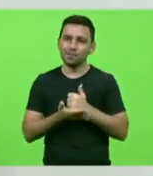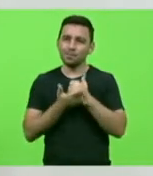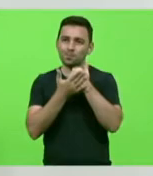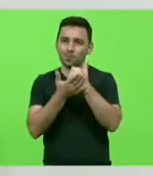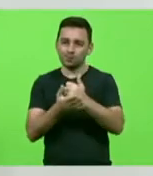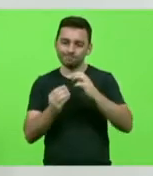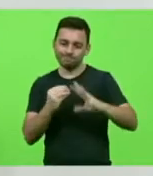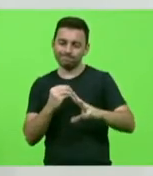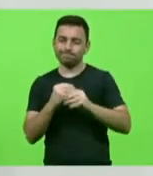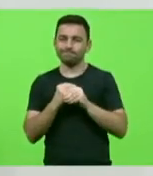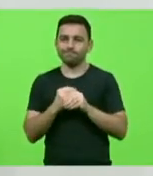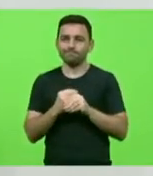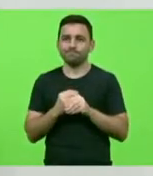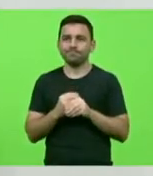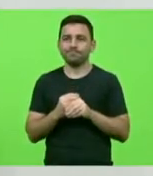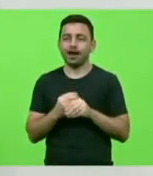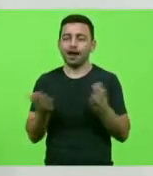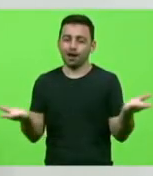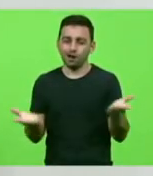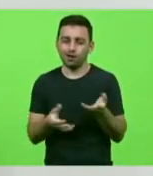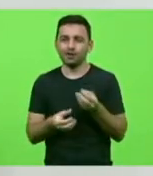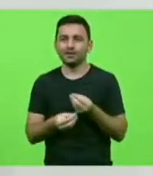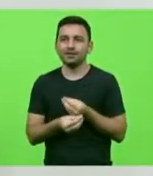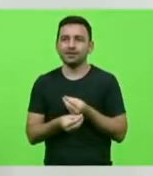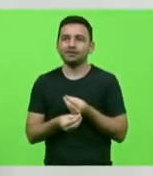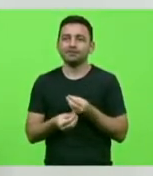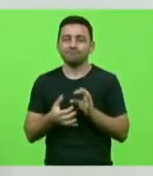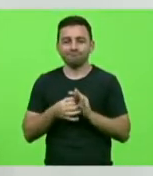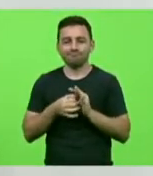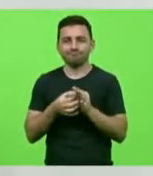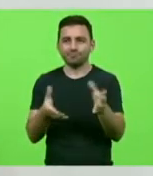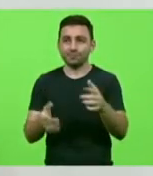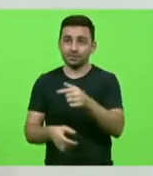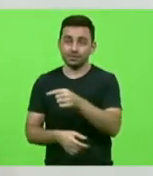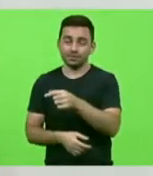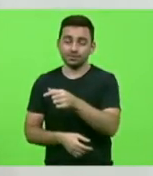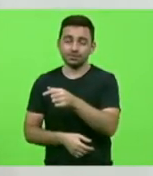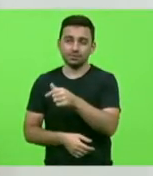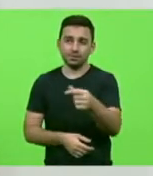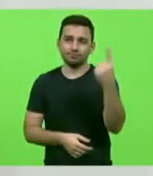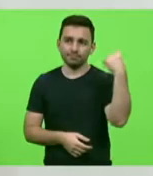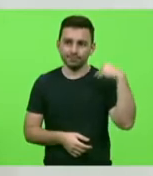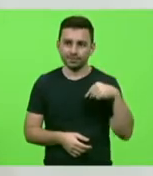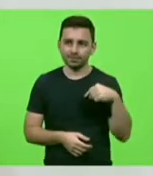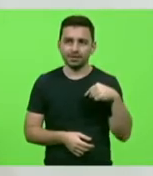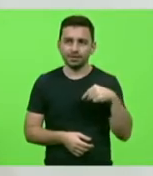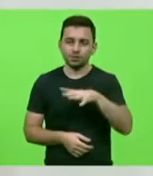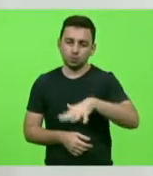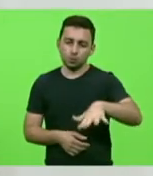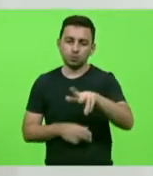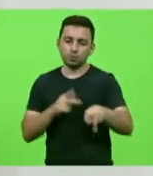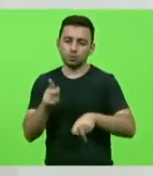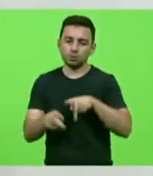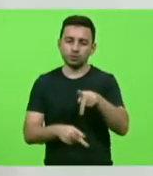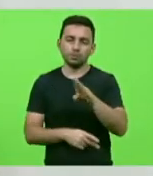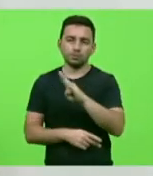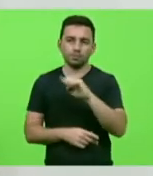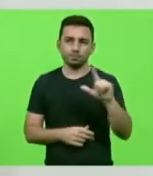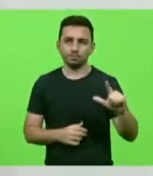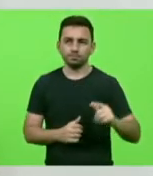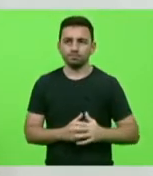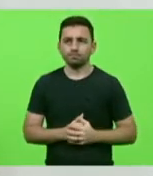emenda para a entrega na última semana do Parque das Itopavas à população de Blumenau. Obrigado, senhor